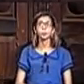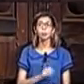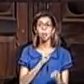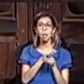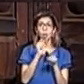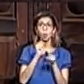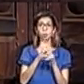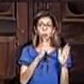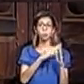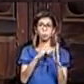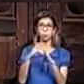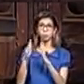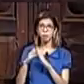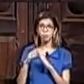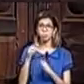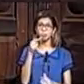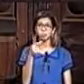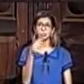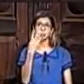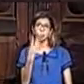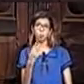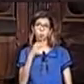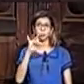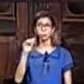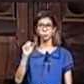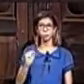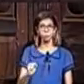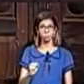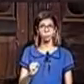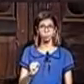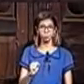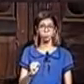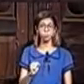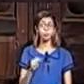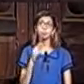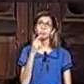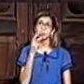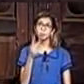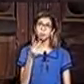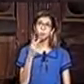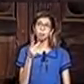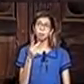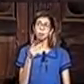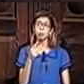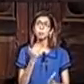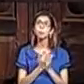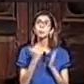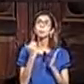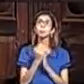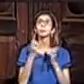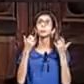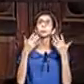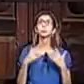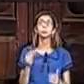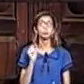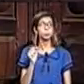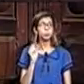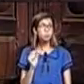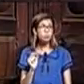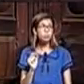Aluguel de imóveis, 74 milhões. Eu cito aqui um fato, faço um adendo, você